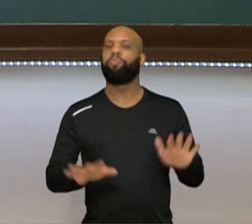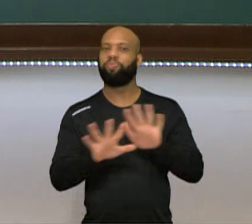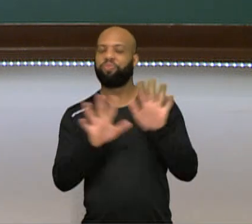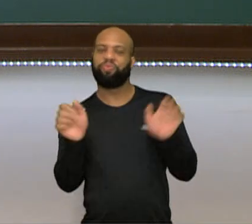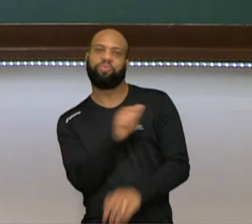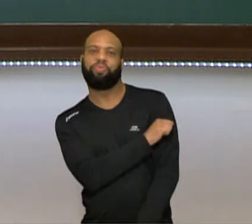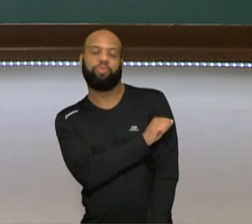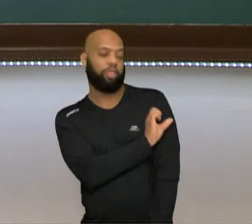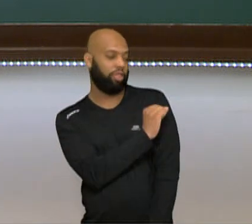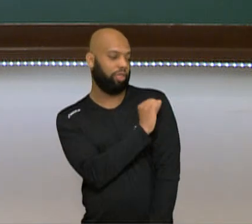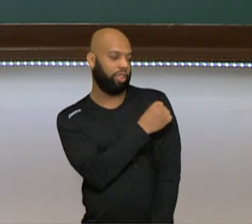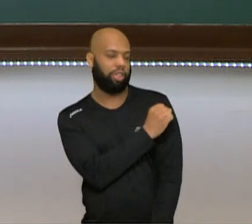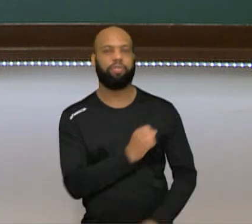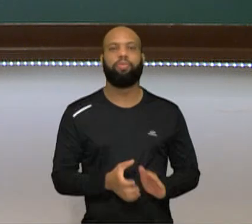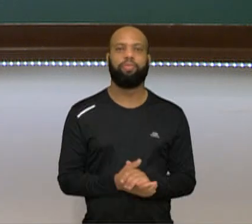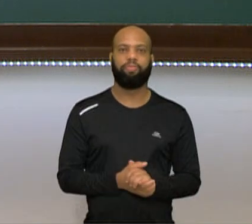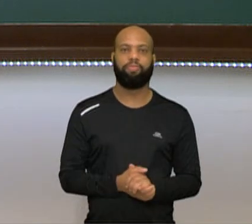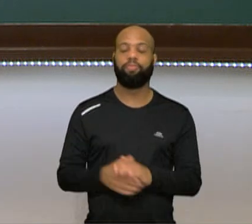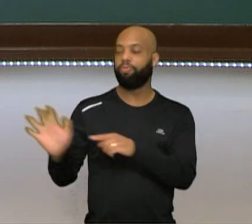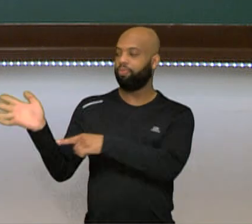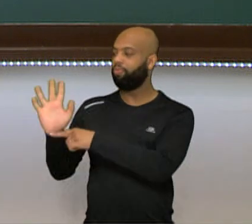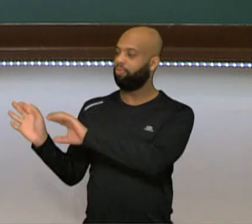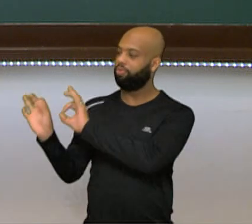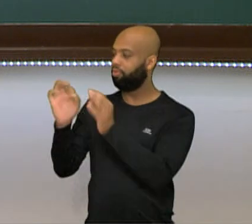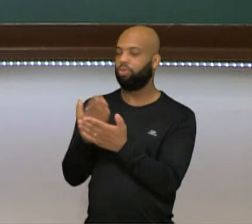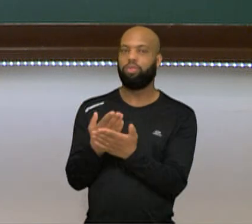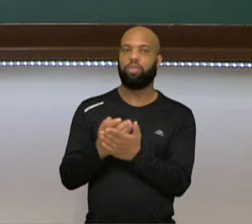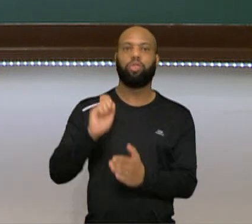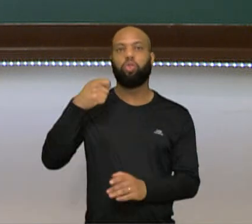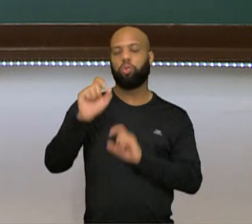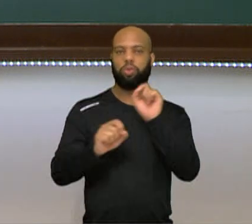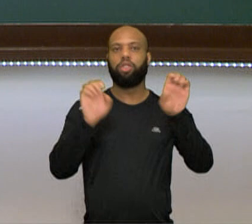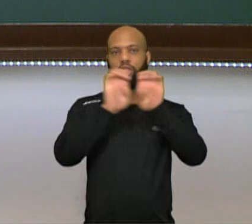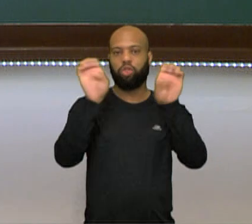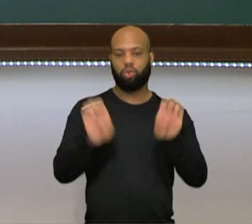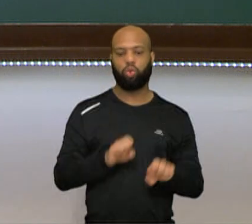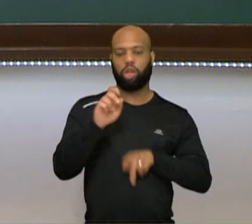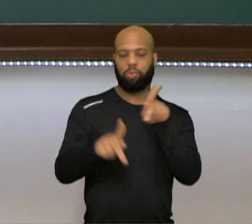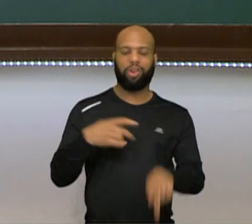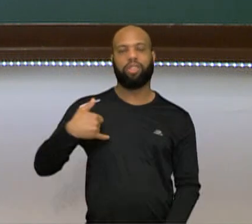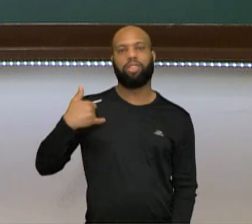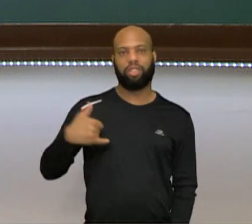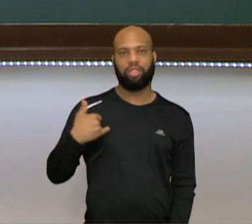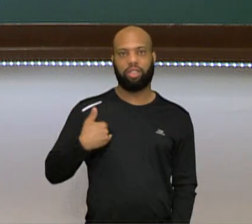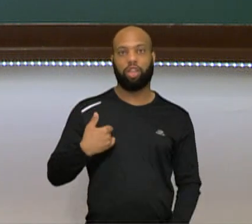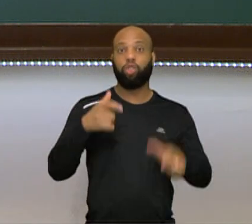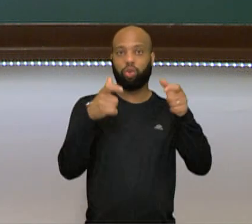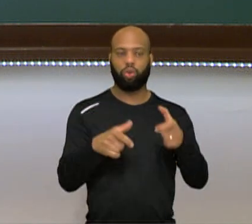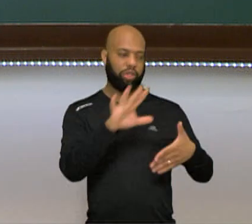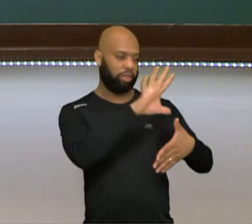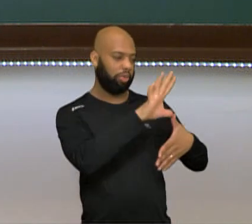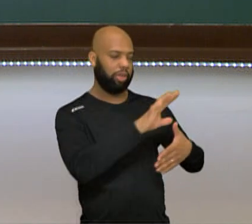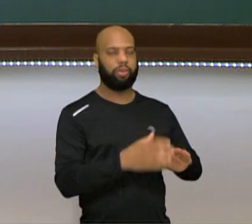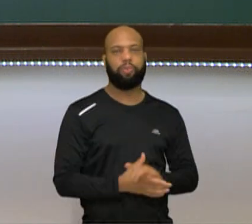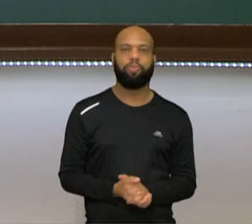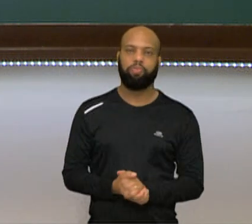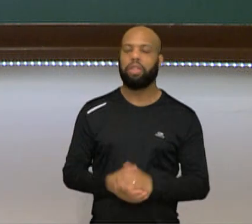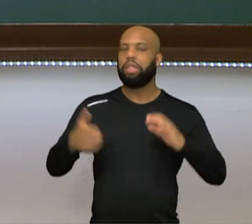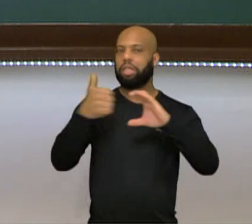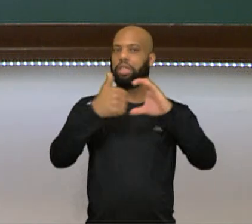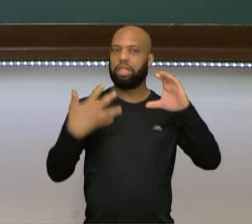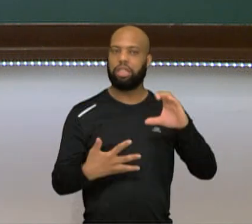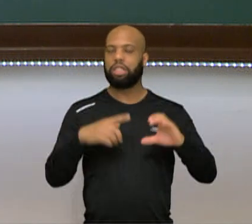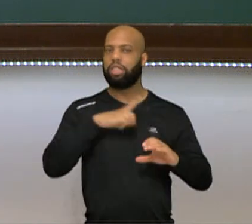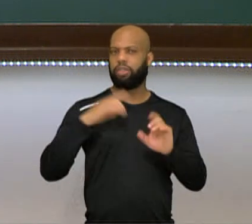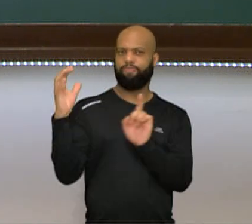Olá, estudantes do 8º ano. Neste vídeo vamos falar sobre a estrutura etária do continente americano. Que